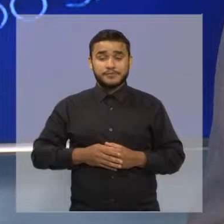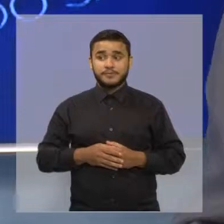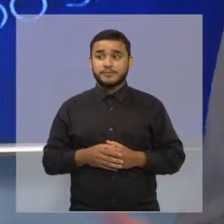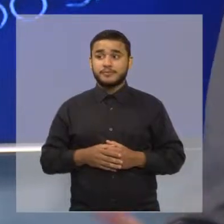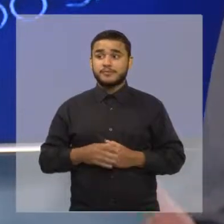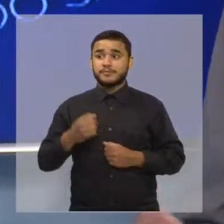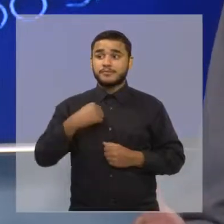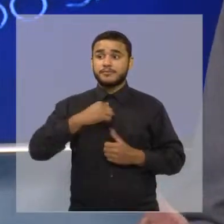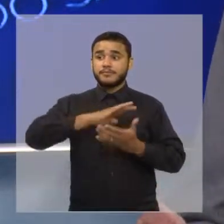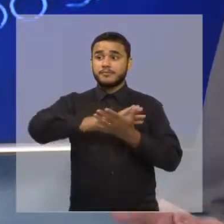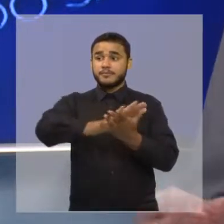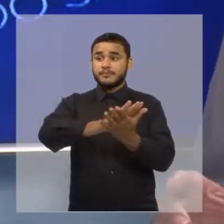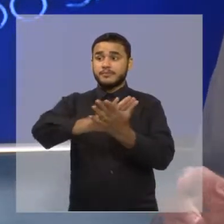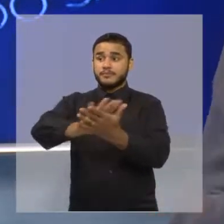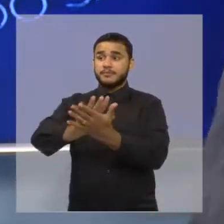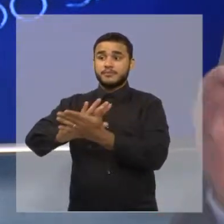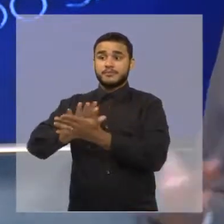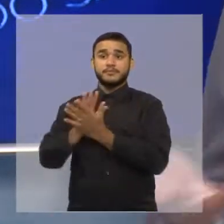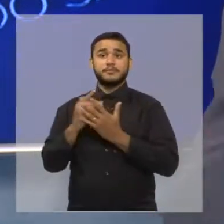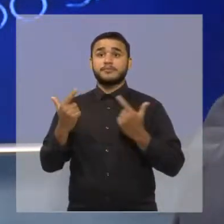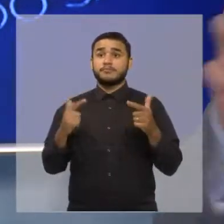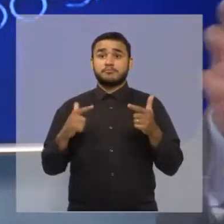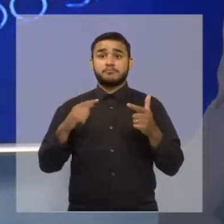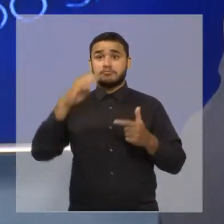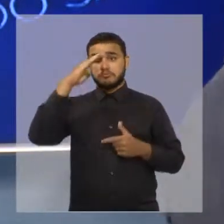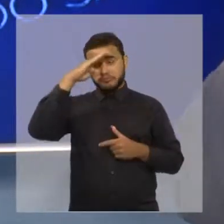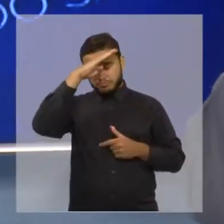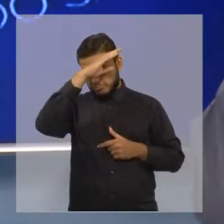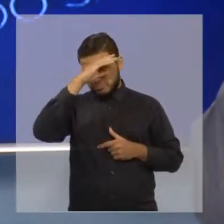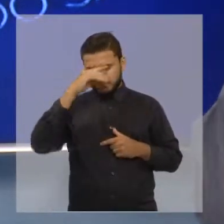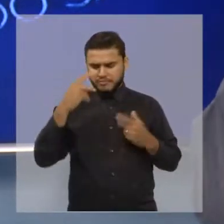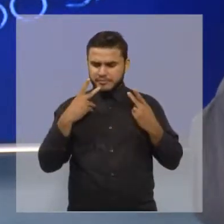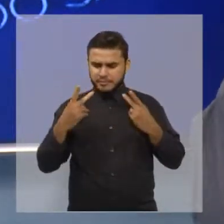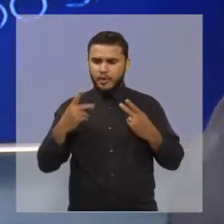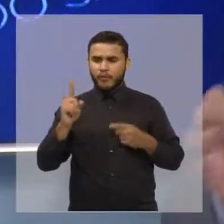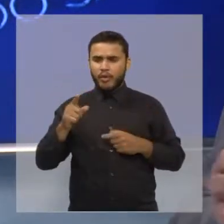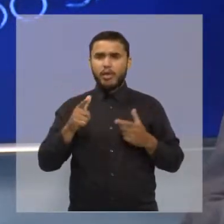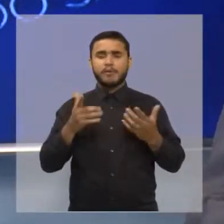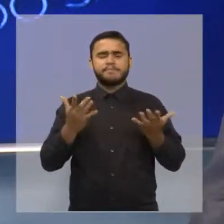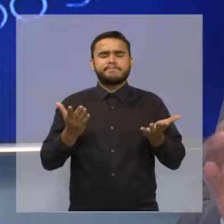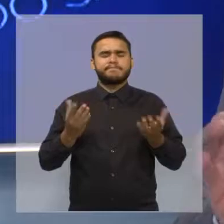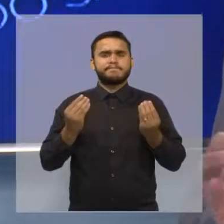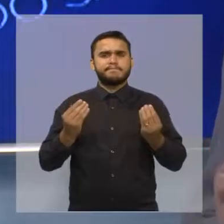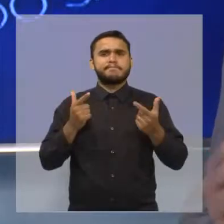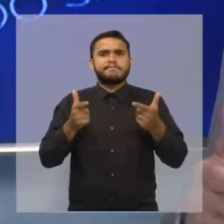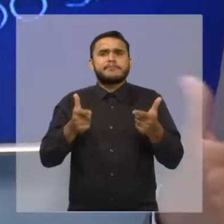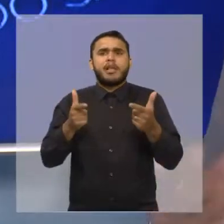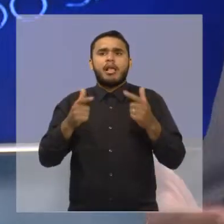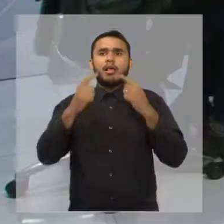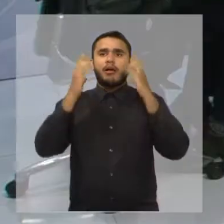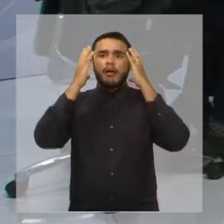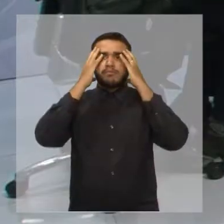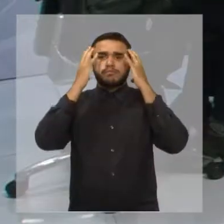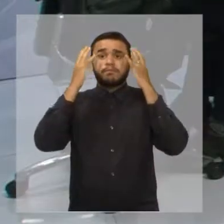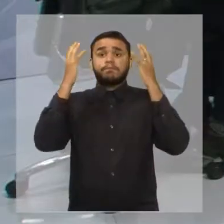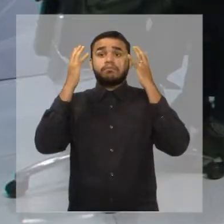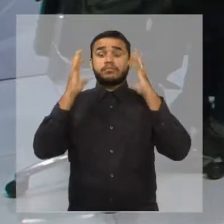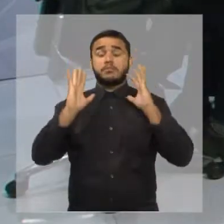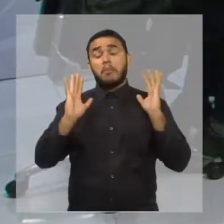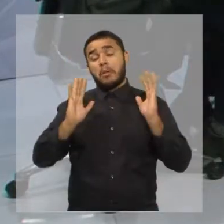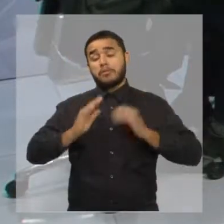é preconceituoso contra o Nordeste. Mas tudo bem, ele disse essa frase. E aí vem a pérola que nós já estamos